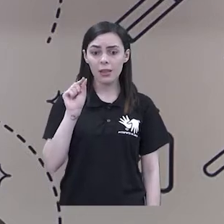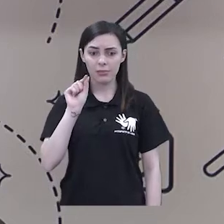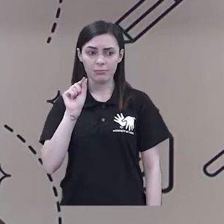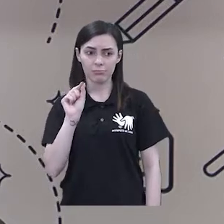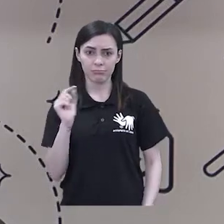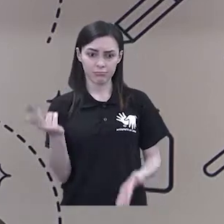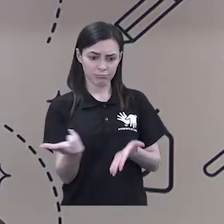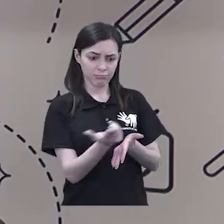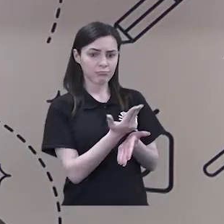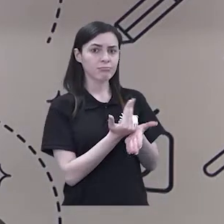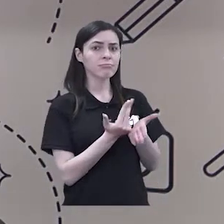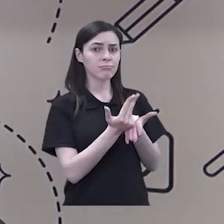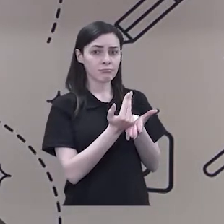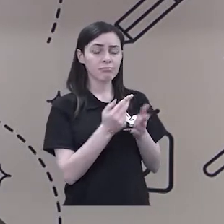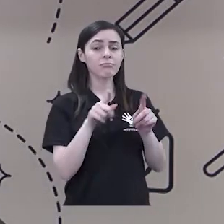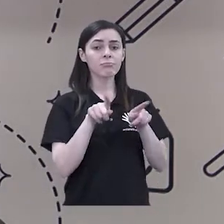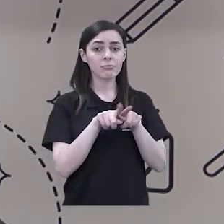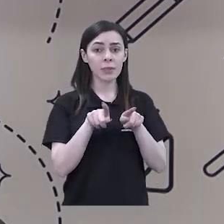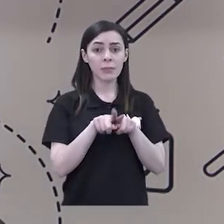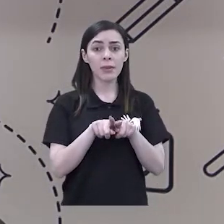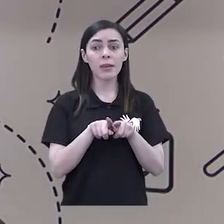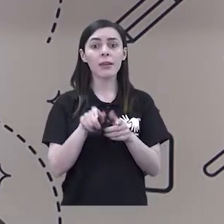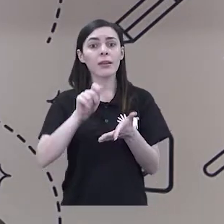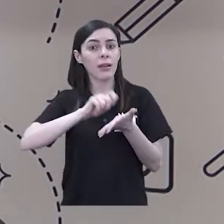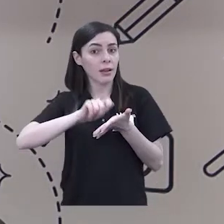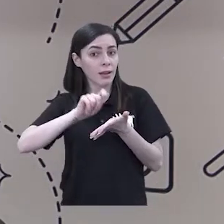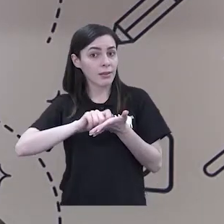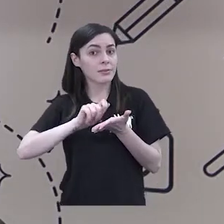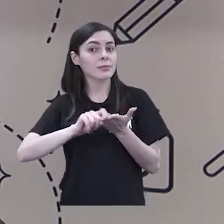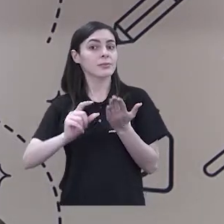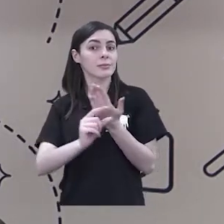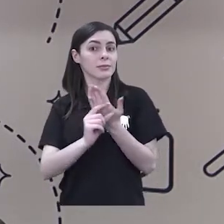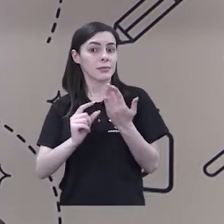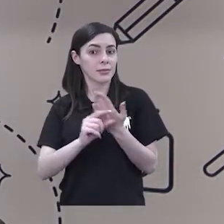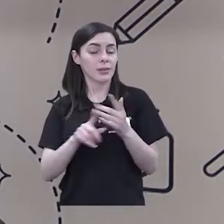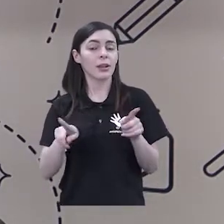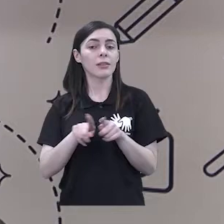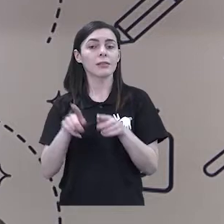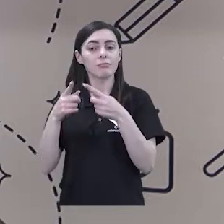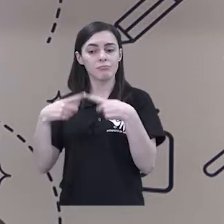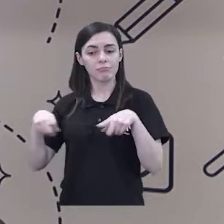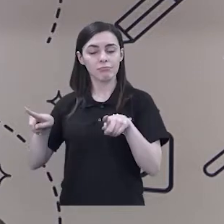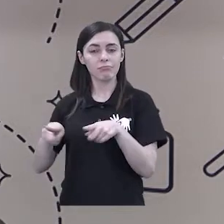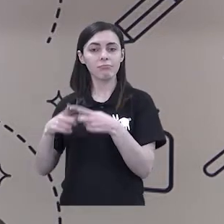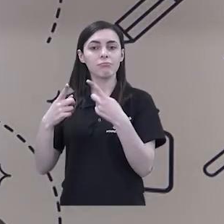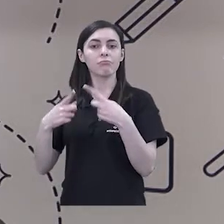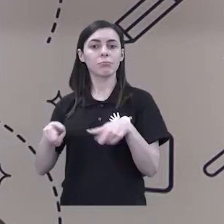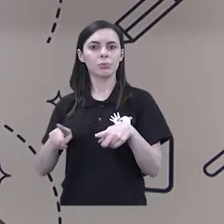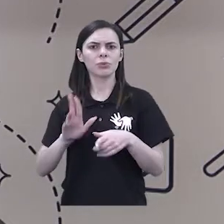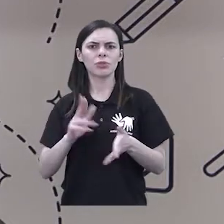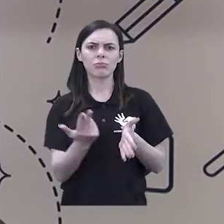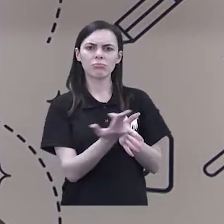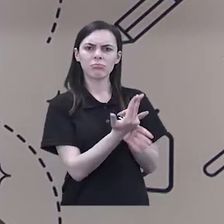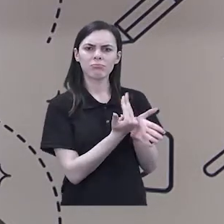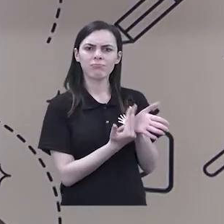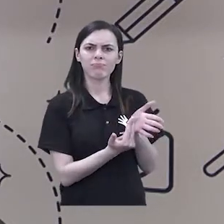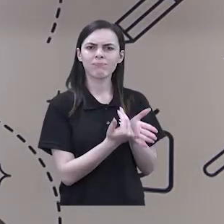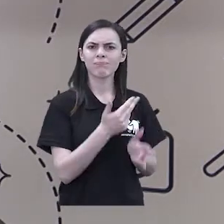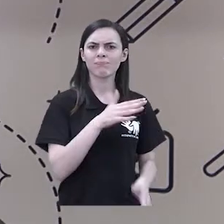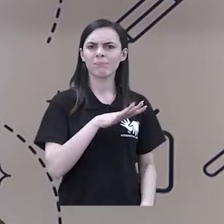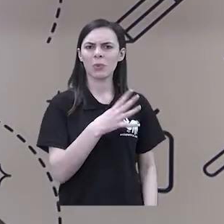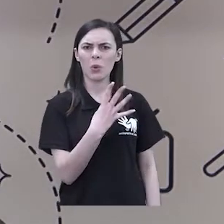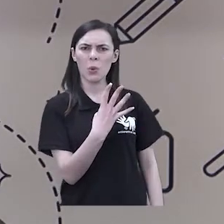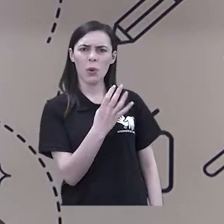Ele, além de ser ilustrador, é escritor e músico. Já ilustrou mais